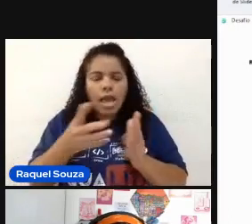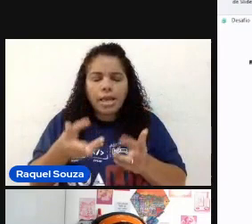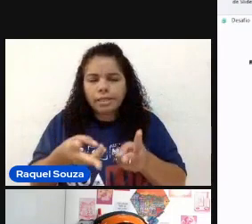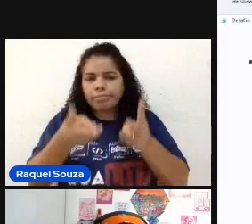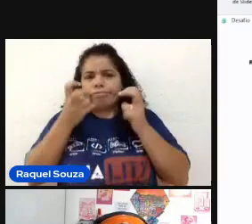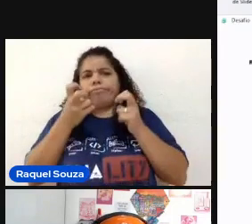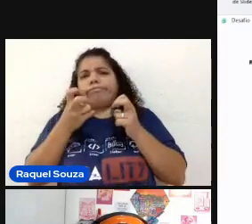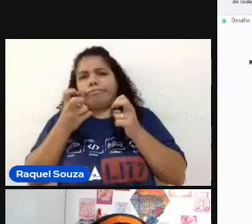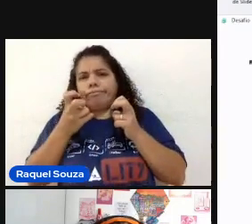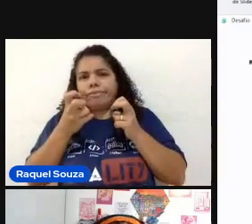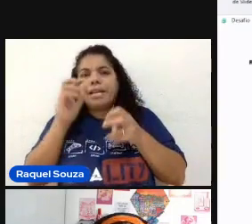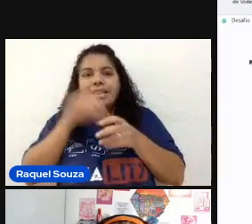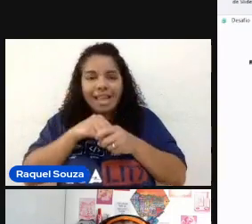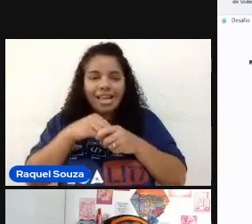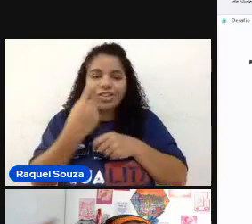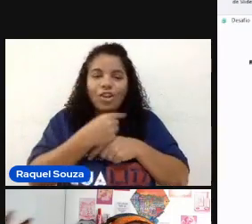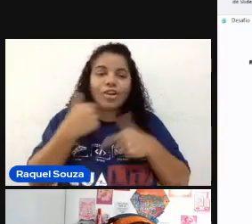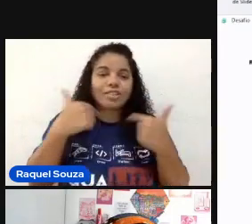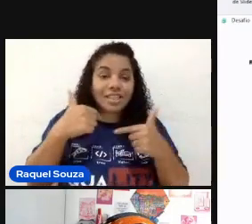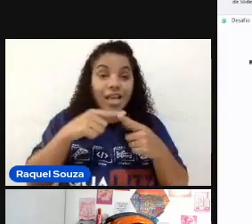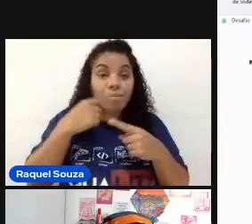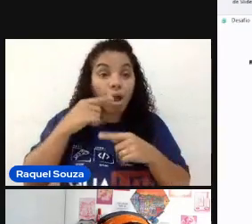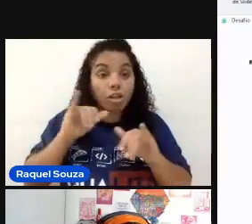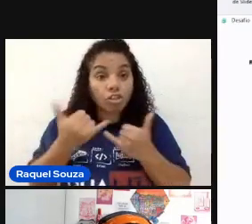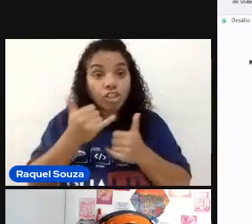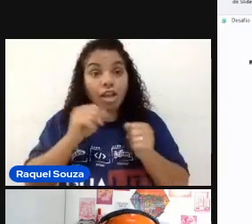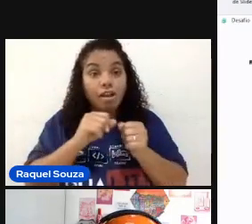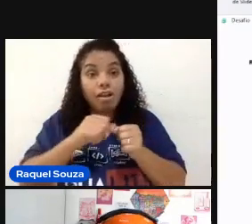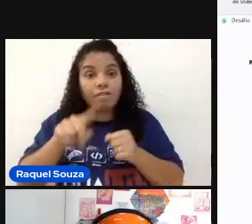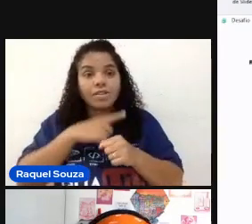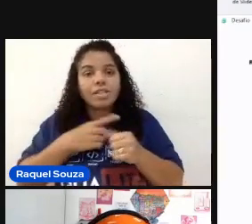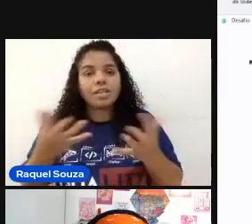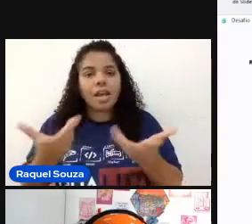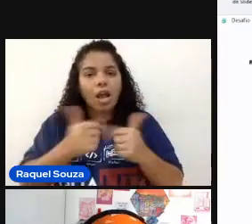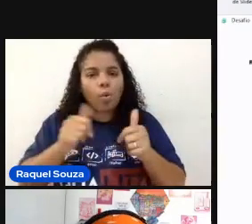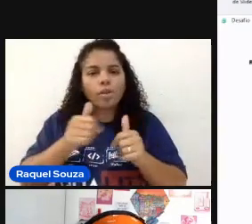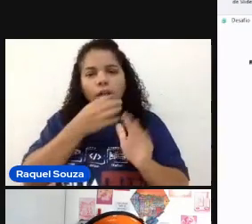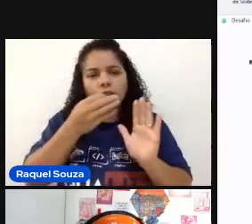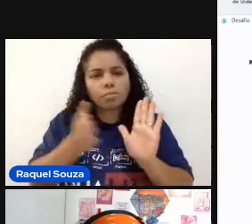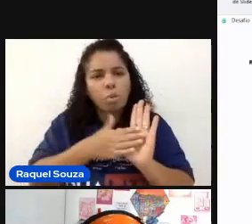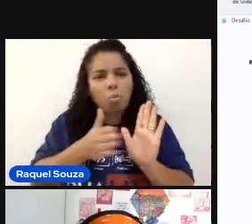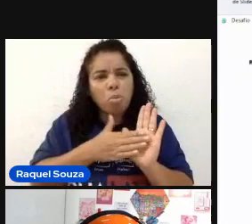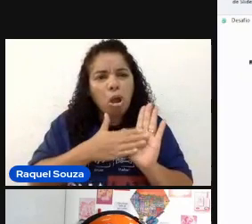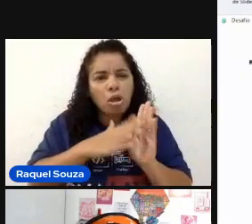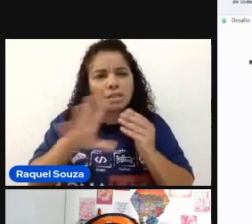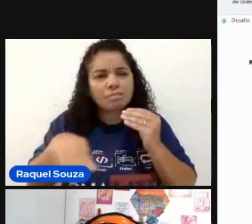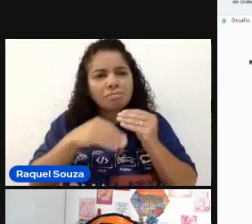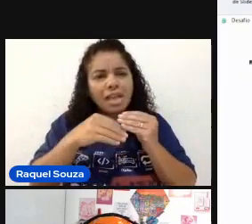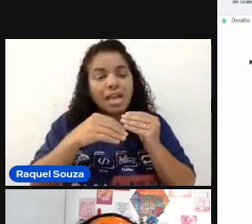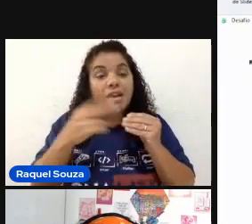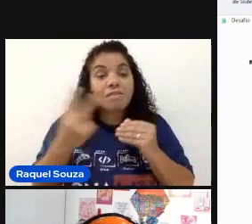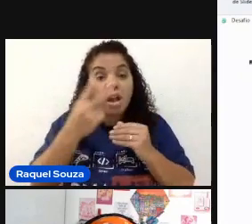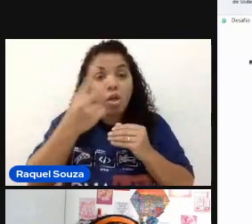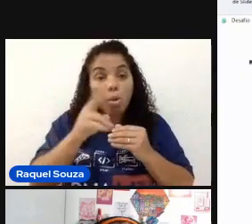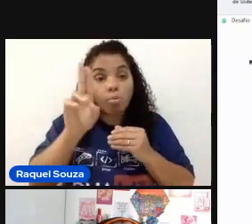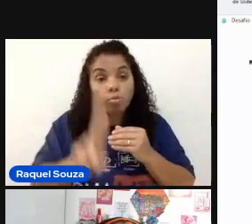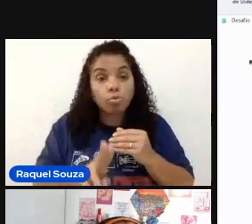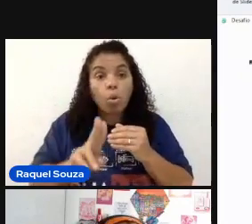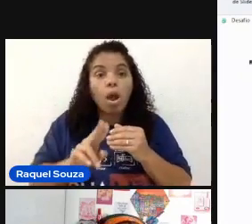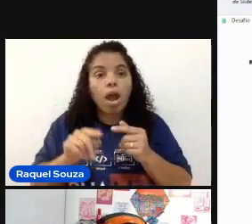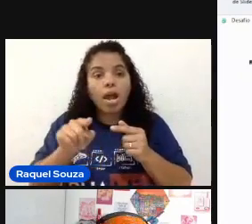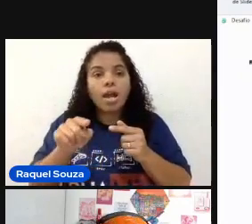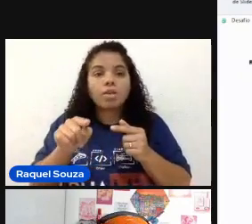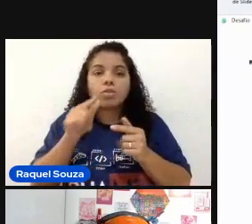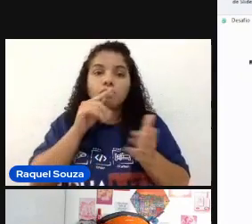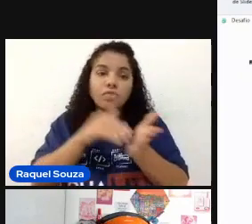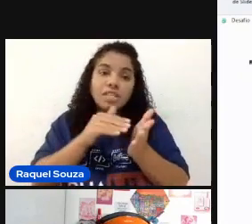dentro do nosso trabalho, a chance da gente fazer aquilo que a qualidade propõe, que é agregar valor para o usuário final, ela aumenta. Eu